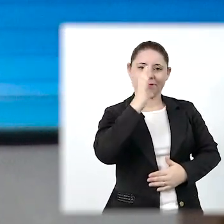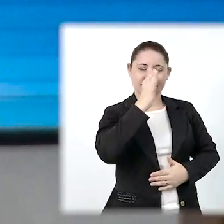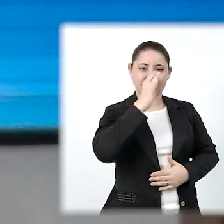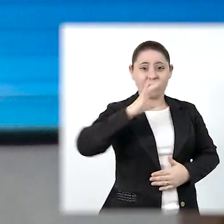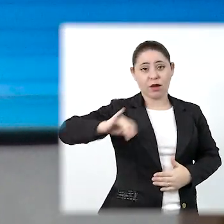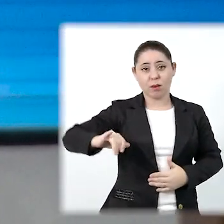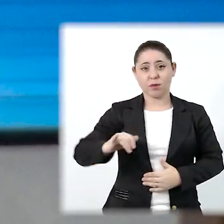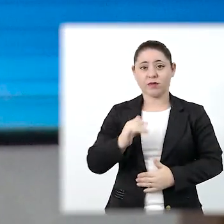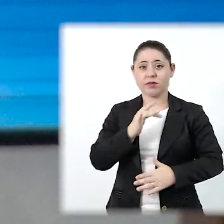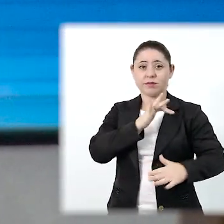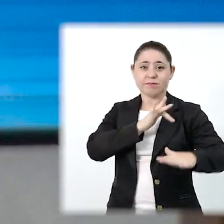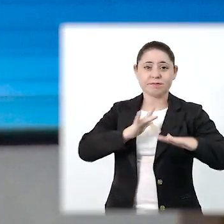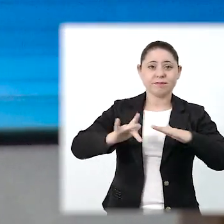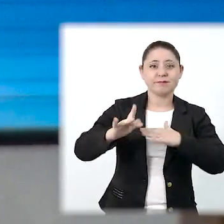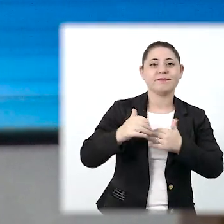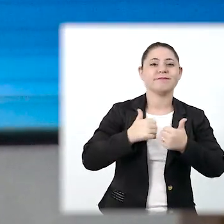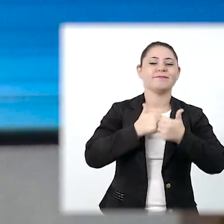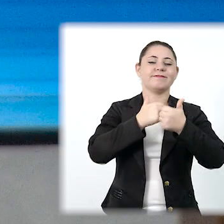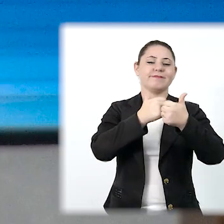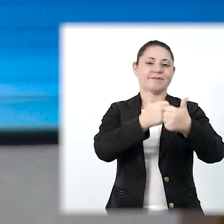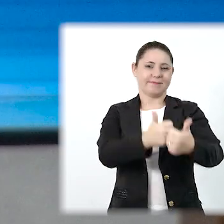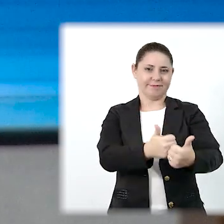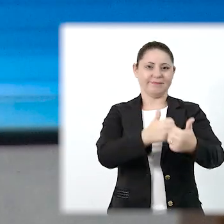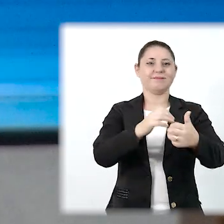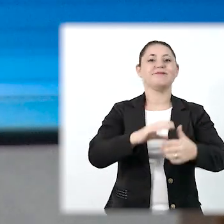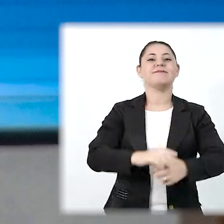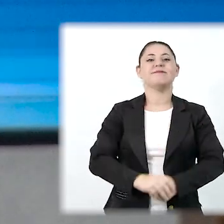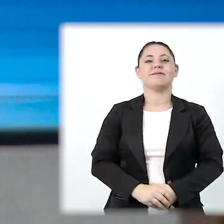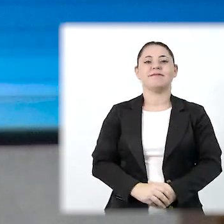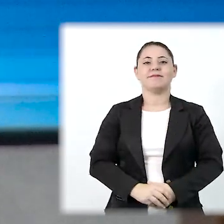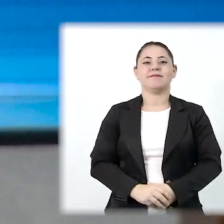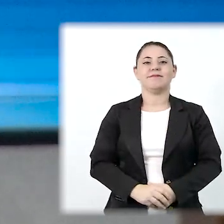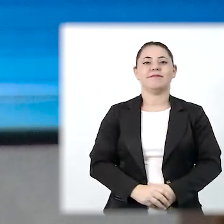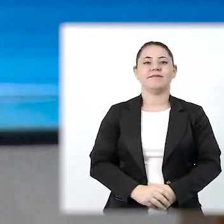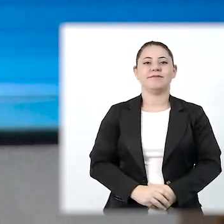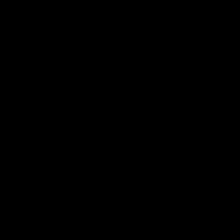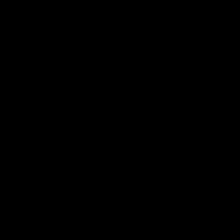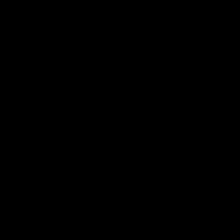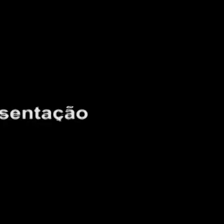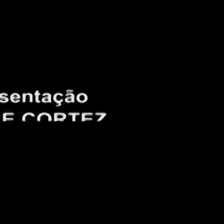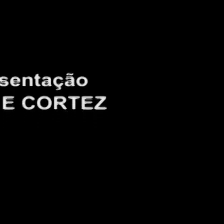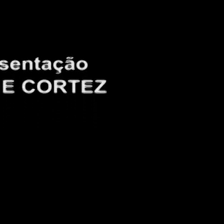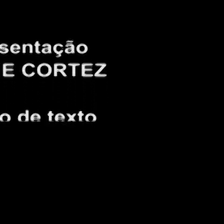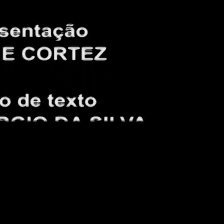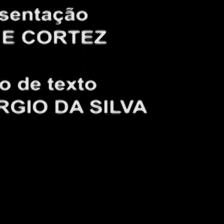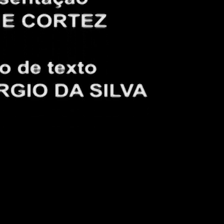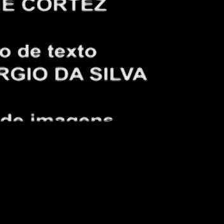Obrigada pela sua companhia. Aproveite e siga as nossas mídias sociais.